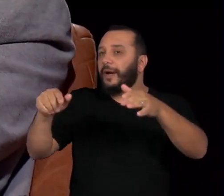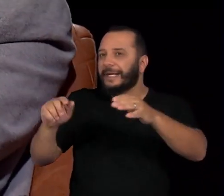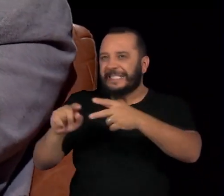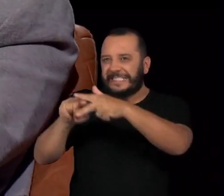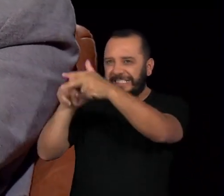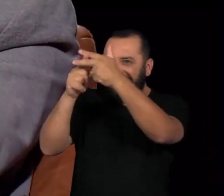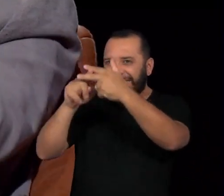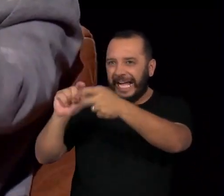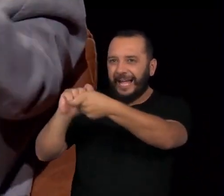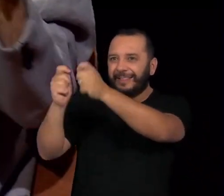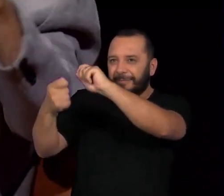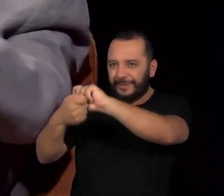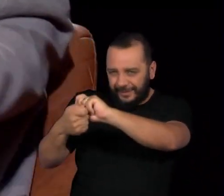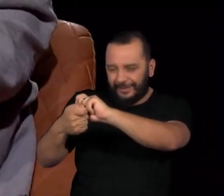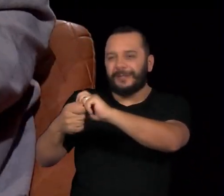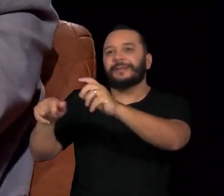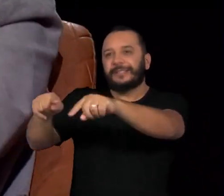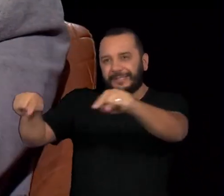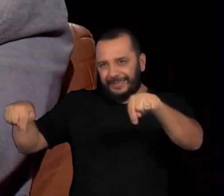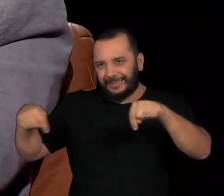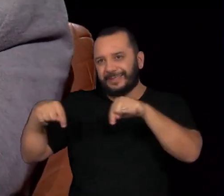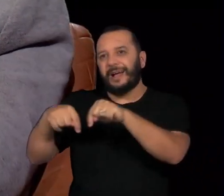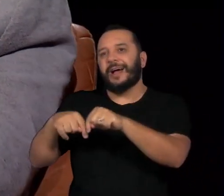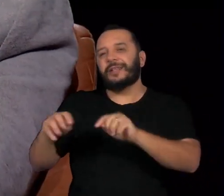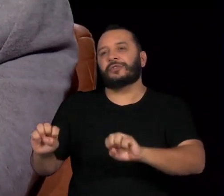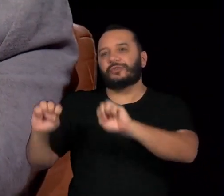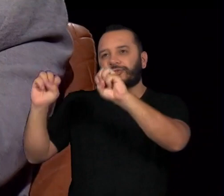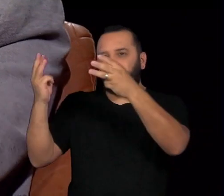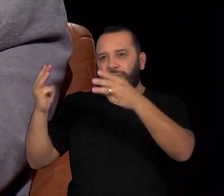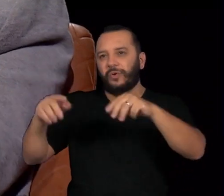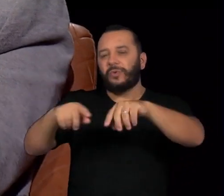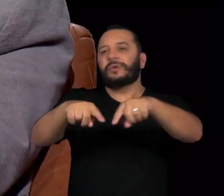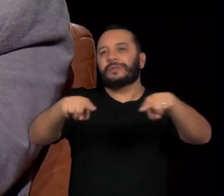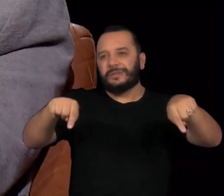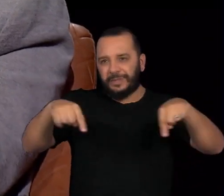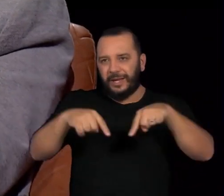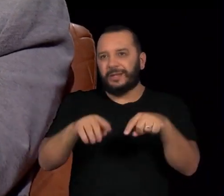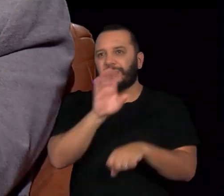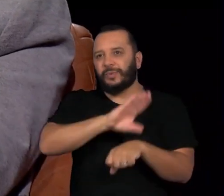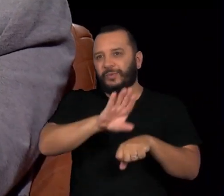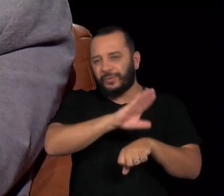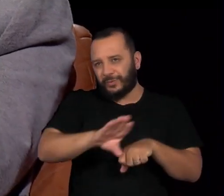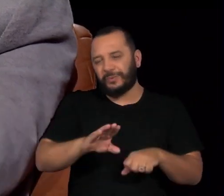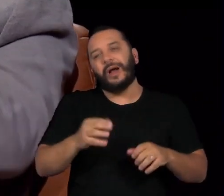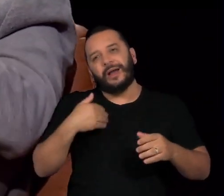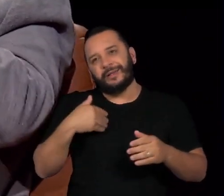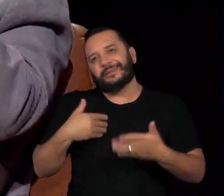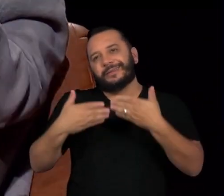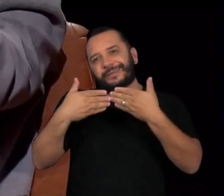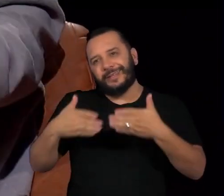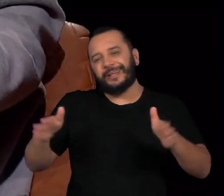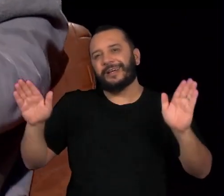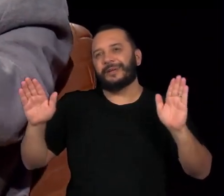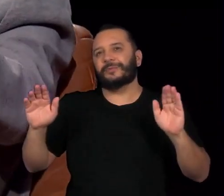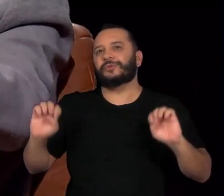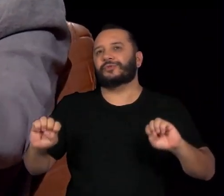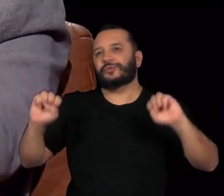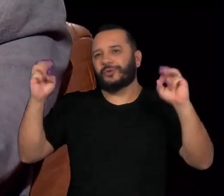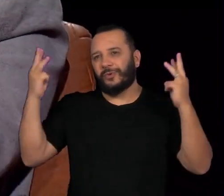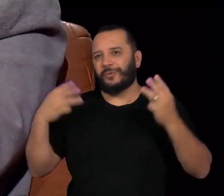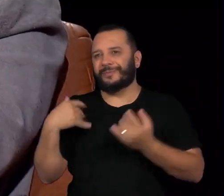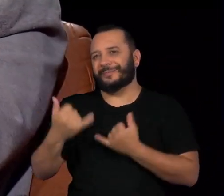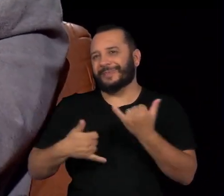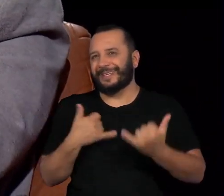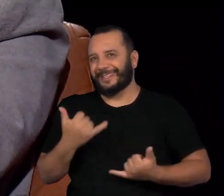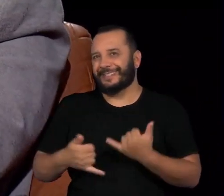muito e o outro uma sala de atividades e aí estreamos o espetáculo brincante né então eu acho que é esse conjunto de